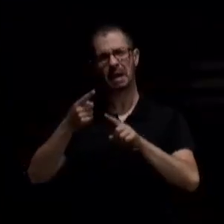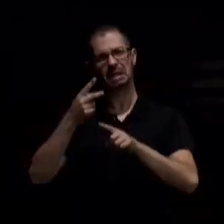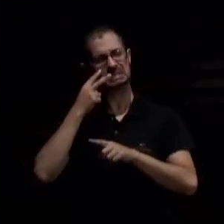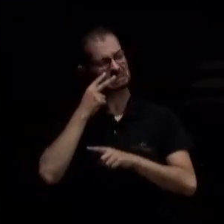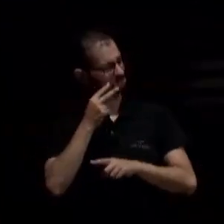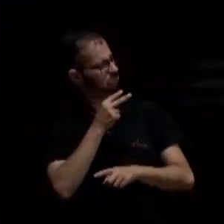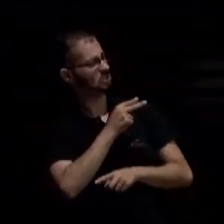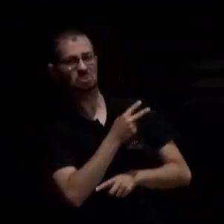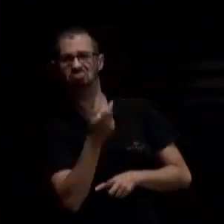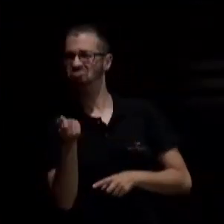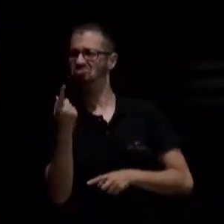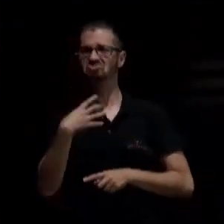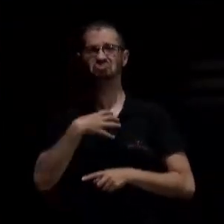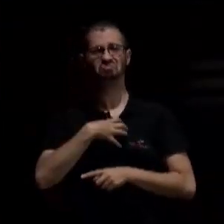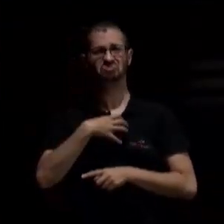Sadhu